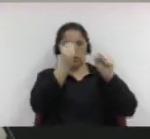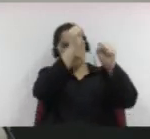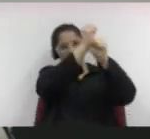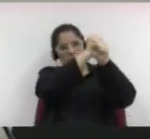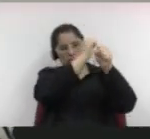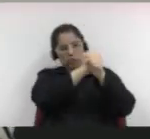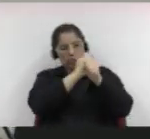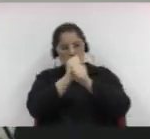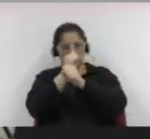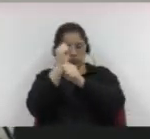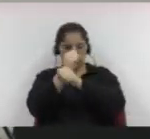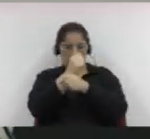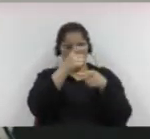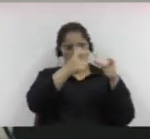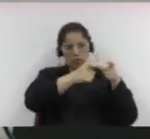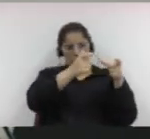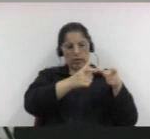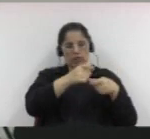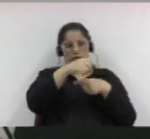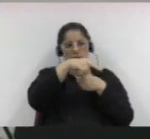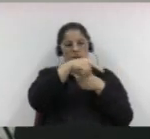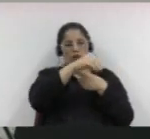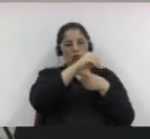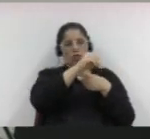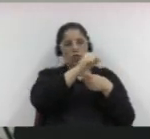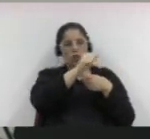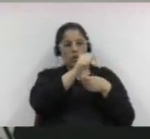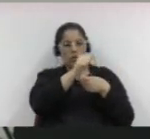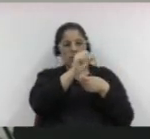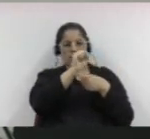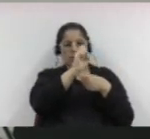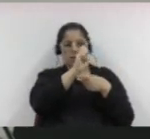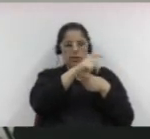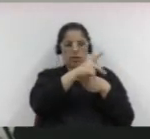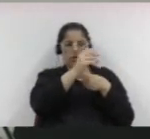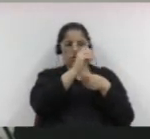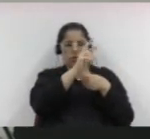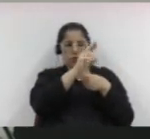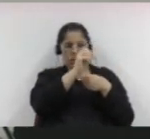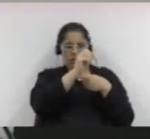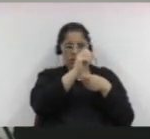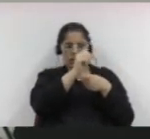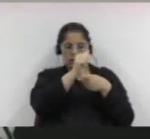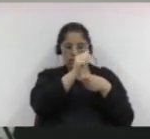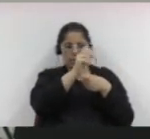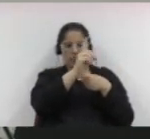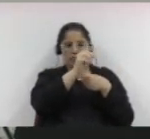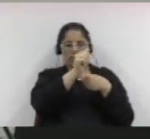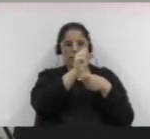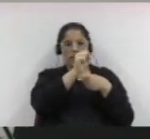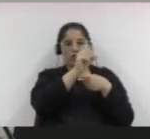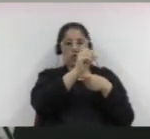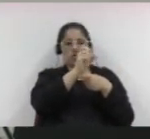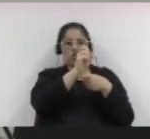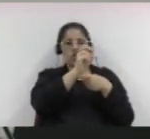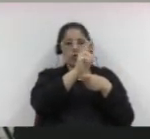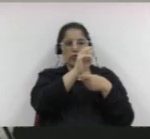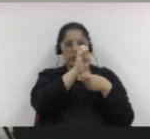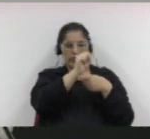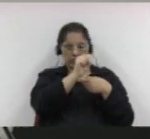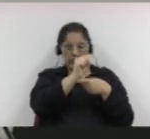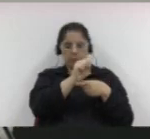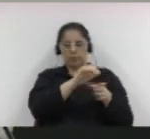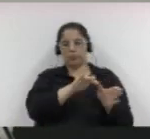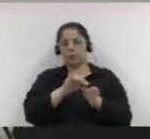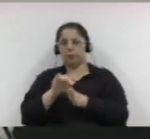Marcelo Cog para que ele venha a esta casa dizer quando nós vamos dar início. Também informo, que no Parque Porto nós temos uma